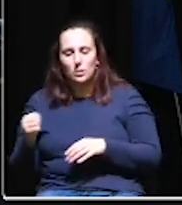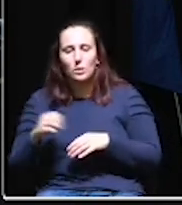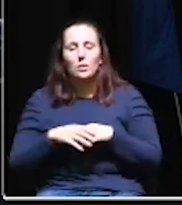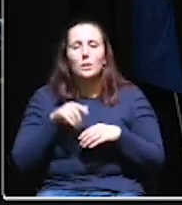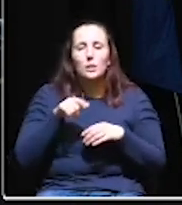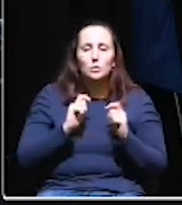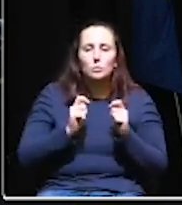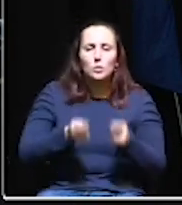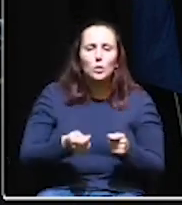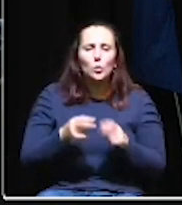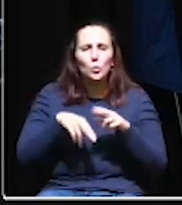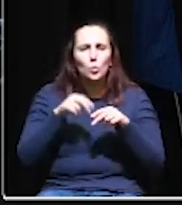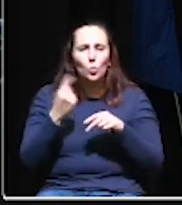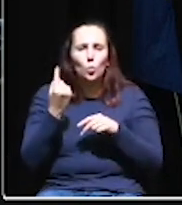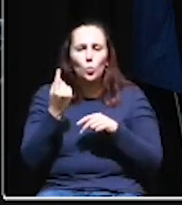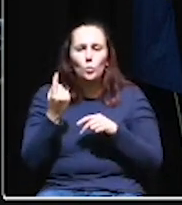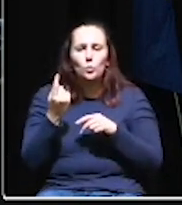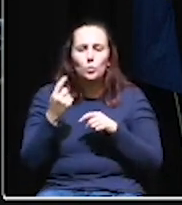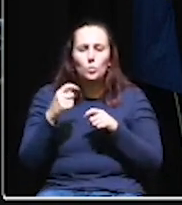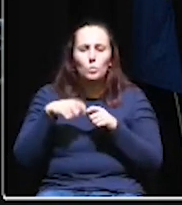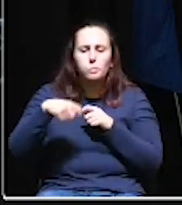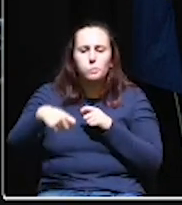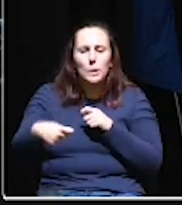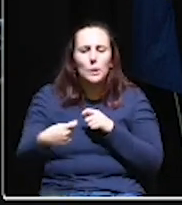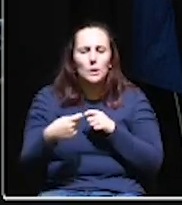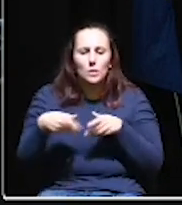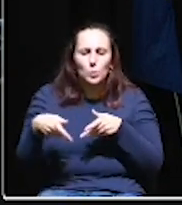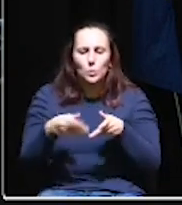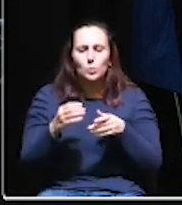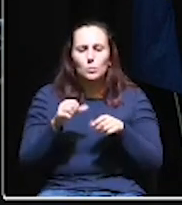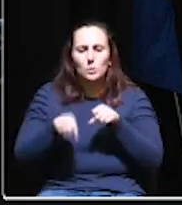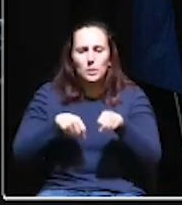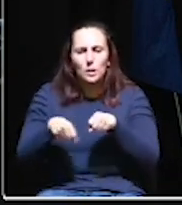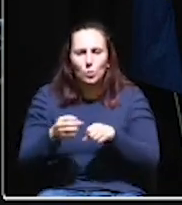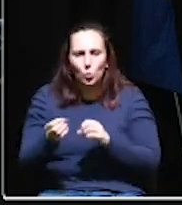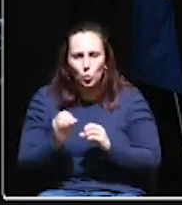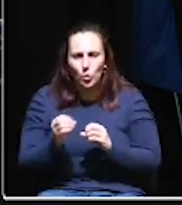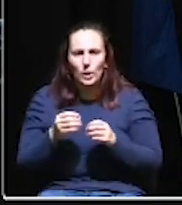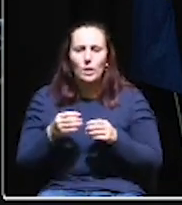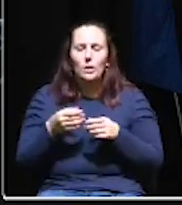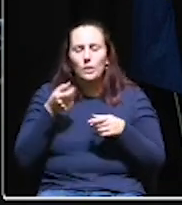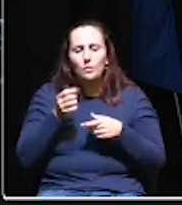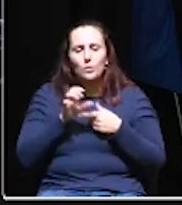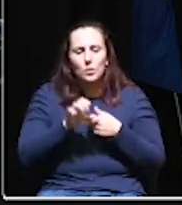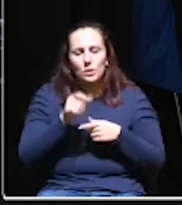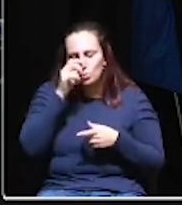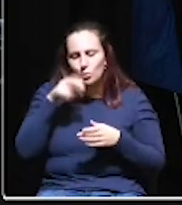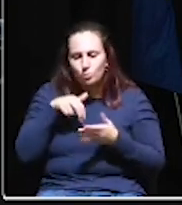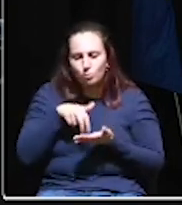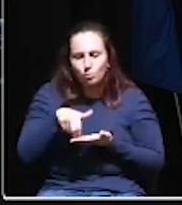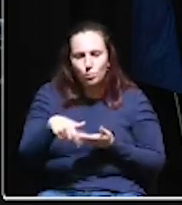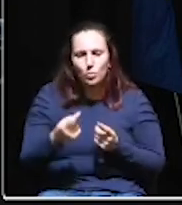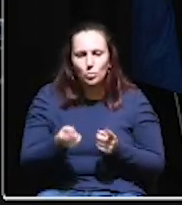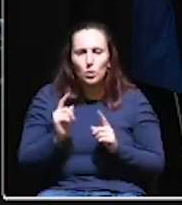Neste mandato não se construiu um único quilómetro de ciclovias. Não houve investimento na mobilidade dos peões. Pararam os programas de apoio à compra